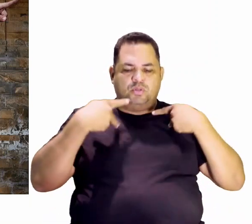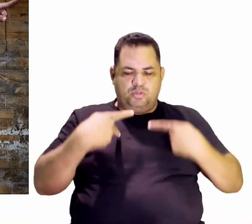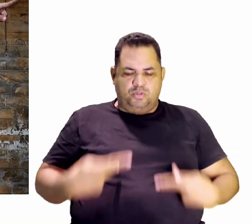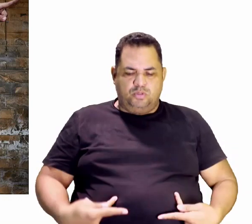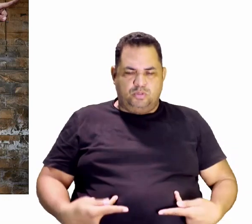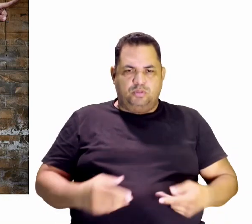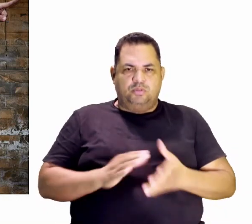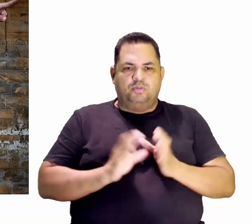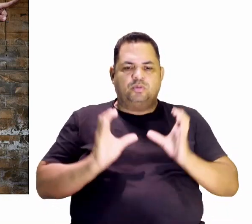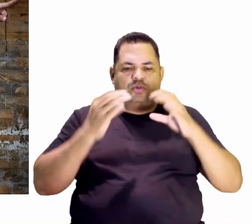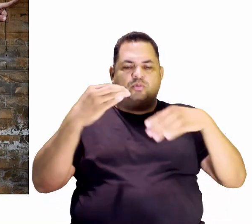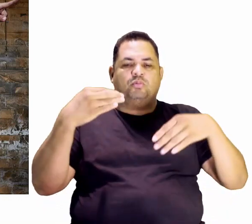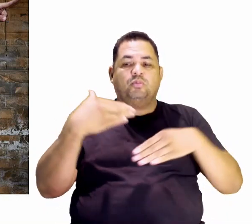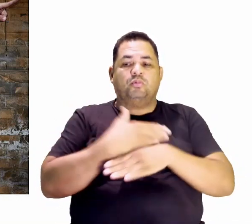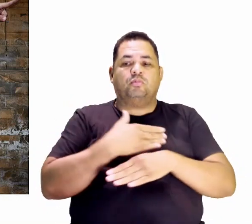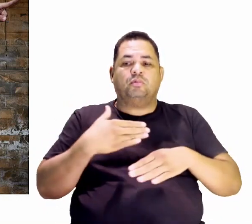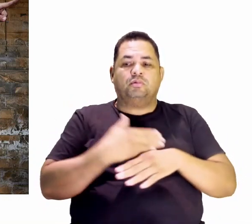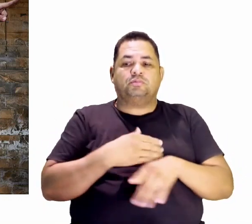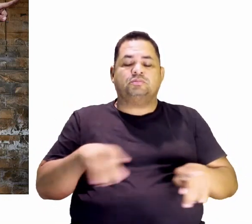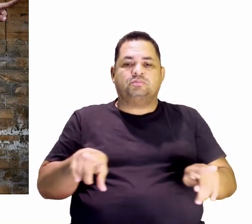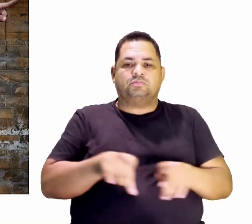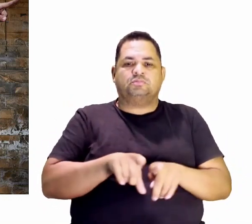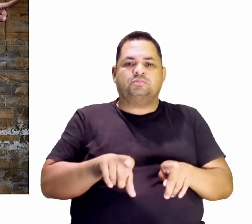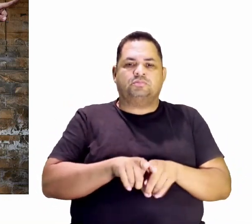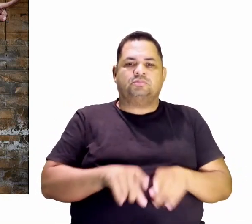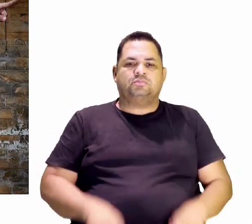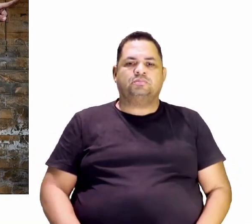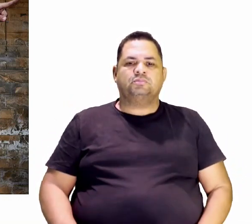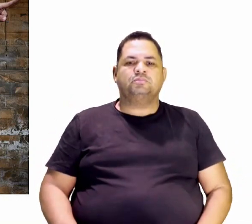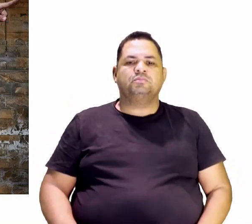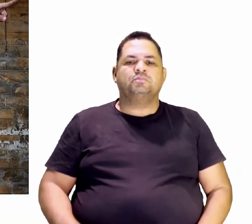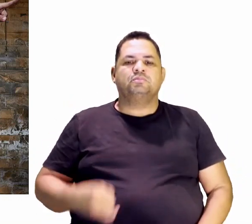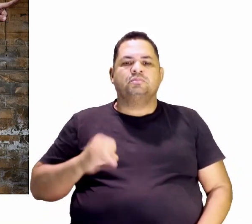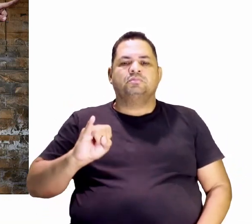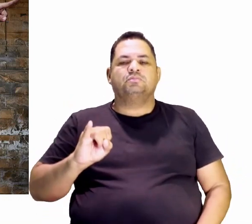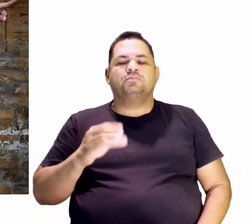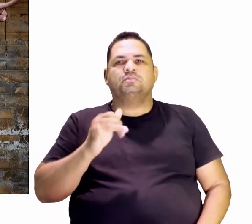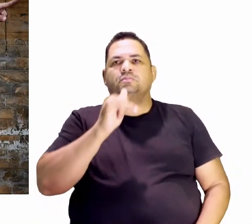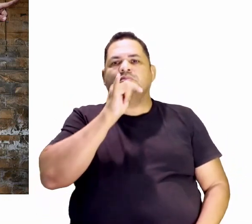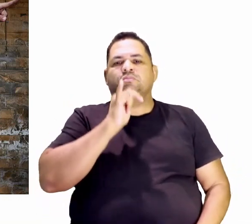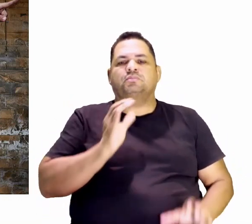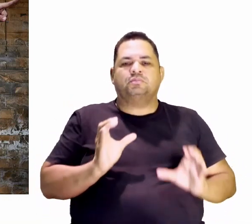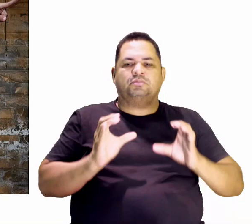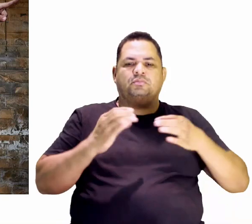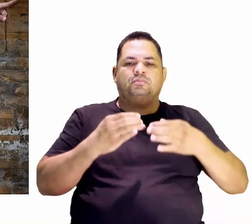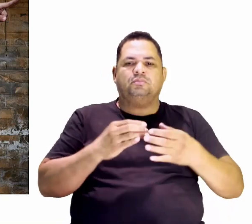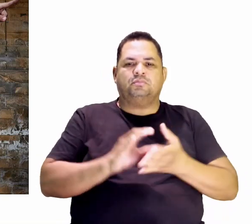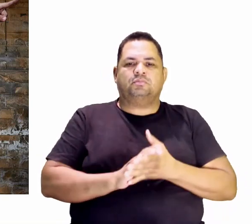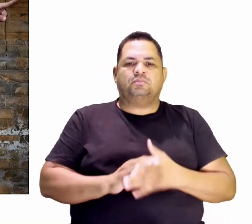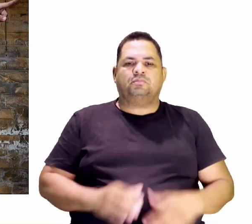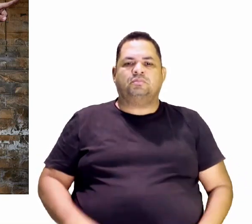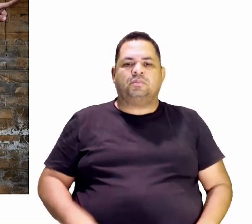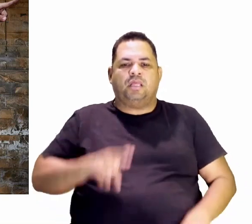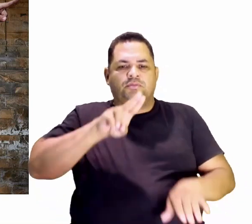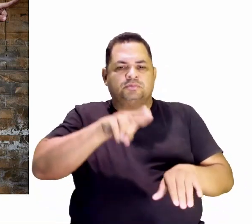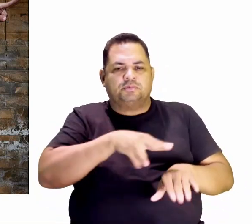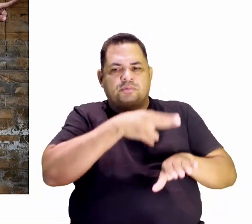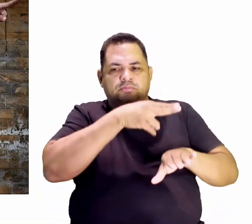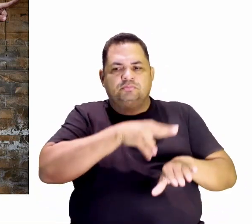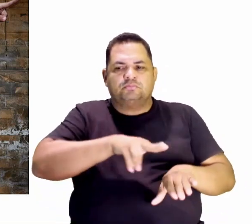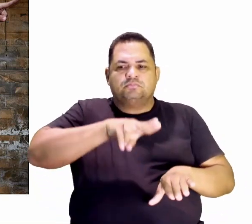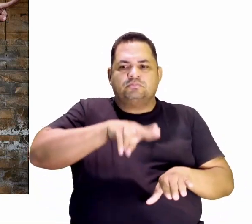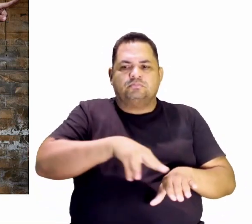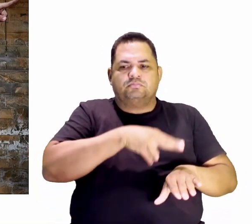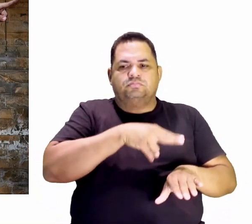tribos urbanas também presentes, certo? Se você, por exemplo, faz parte aí do grupo dos skatistas,